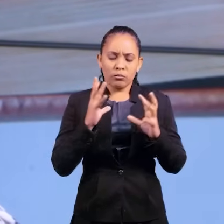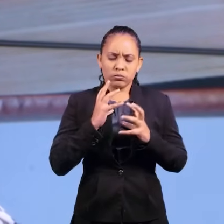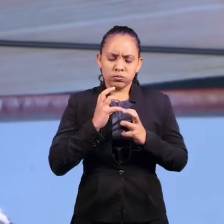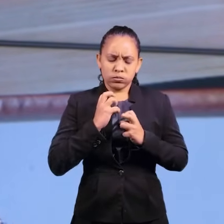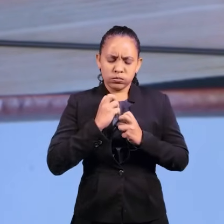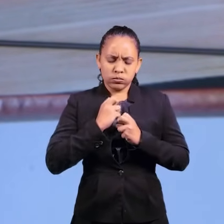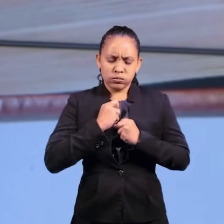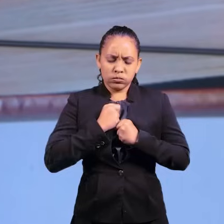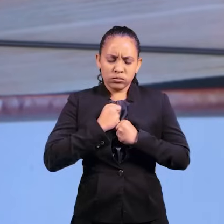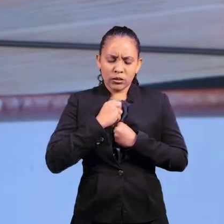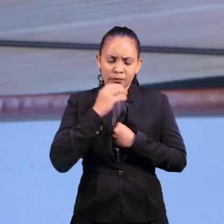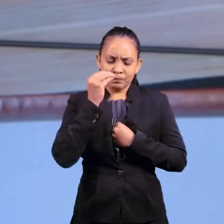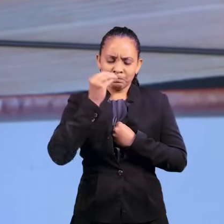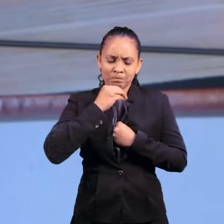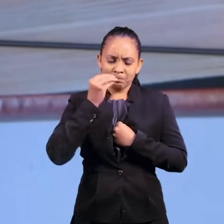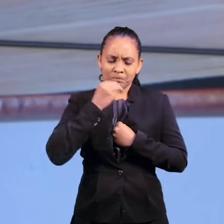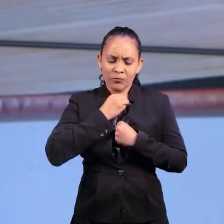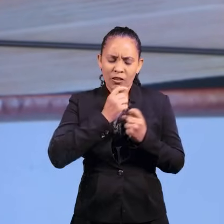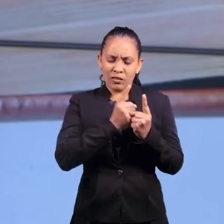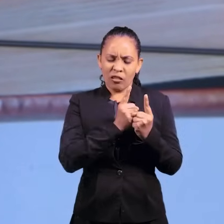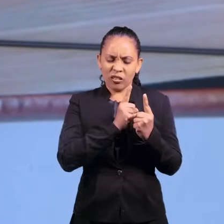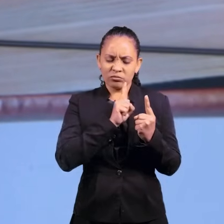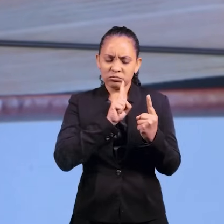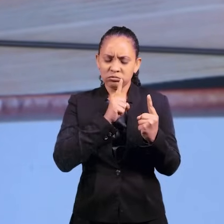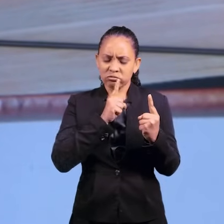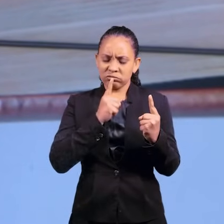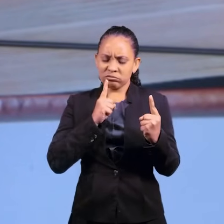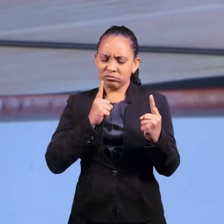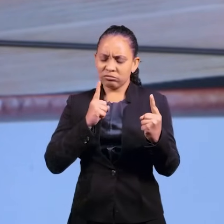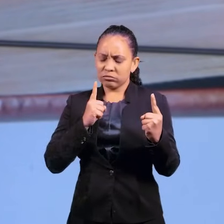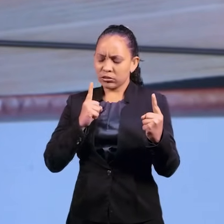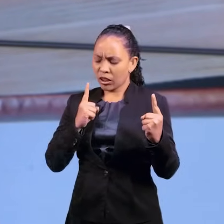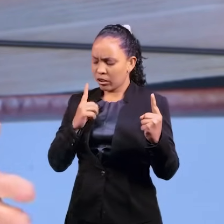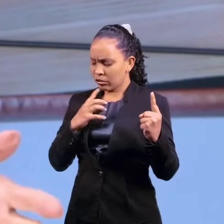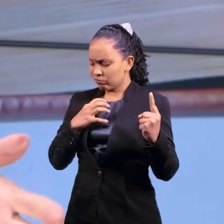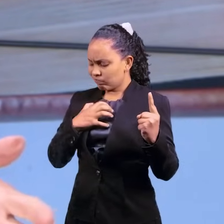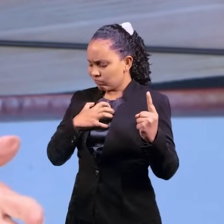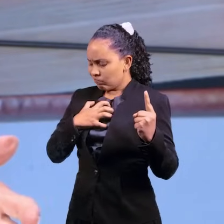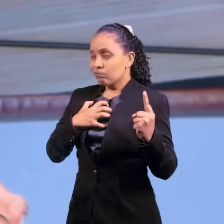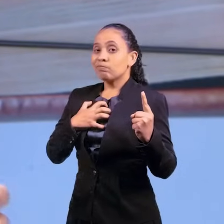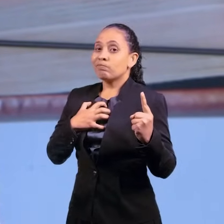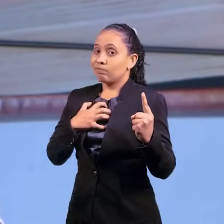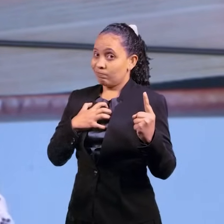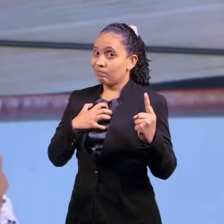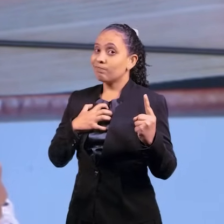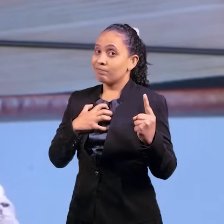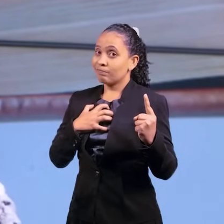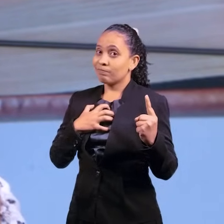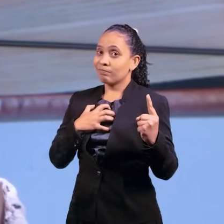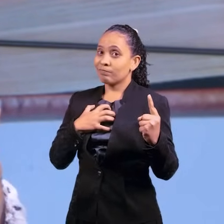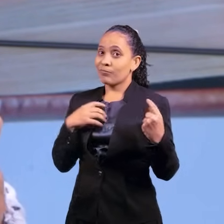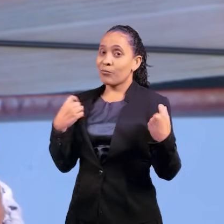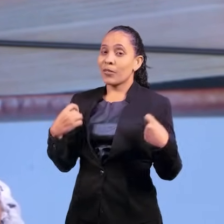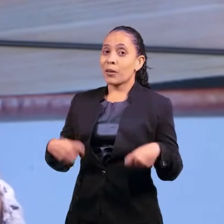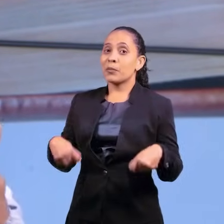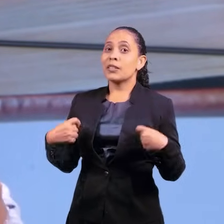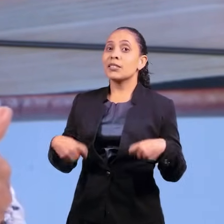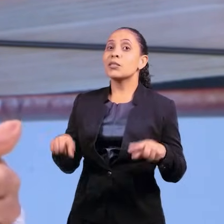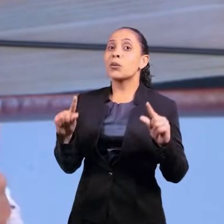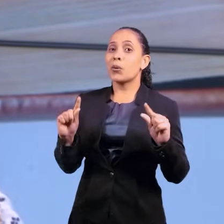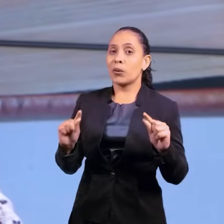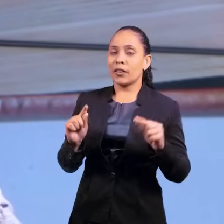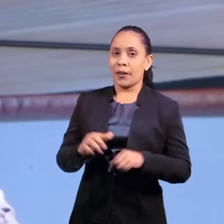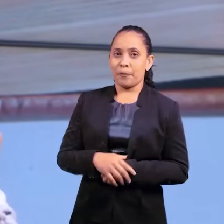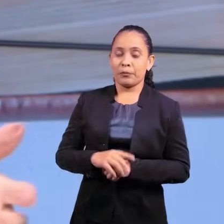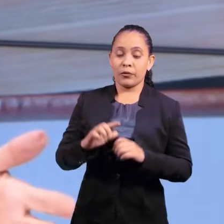frio, vai distanciando, vai criando sequelas que não são necessárias. Nós precisamos exercitar